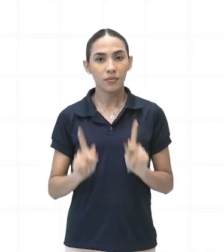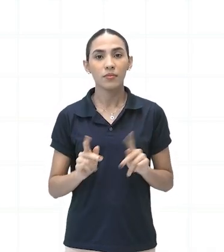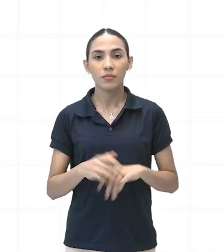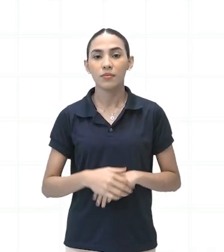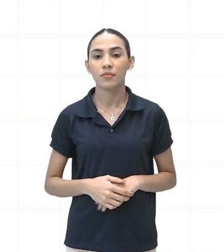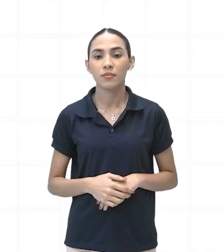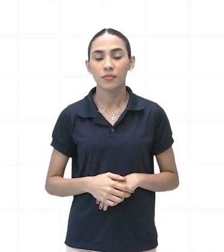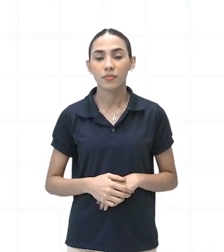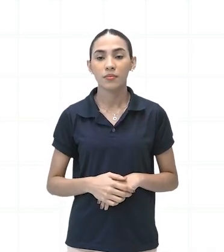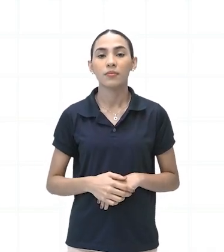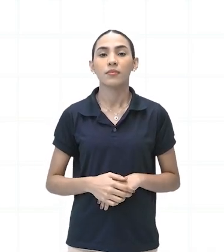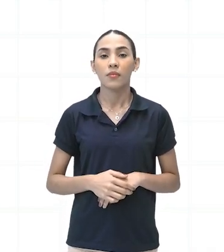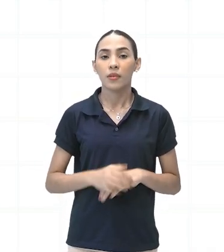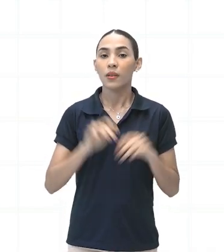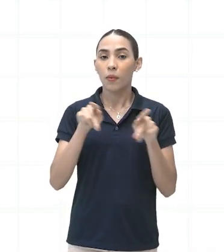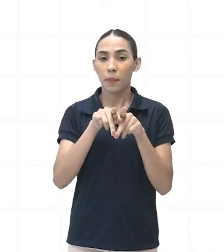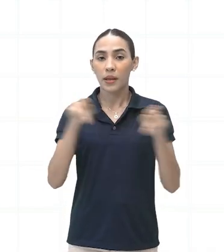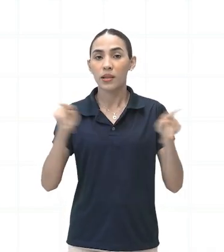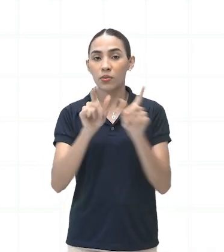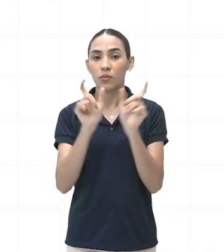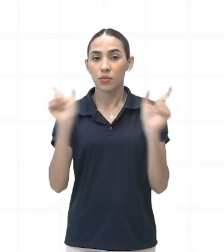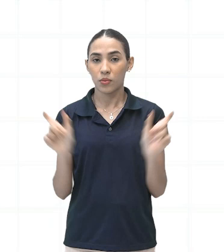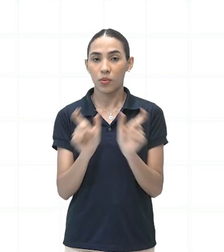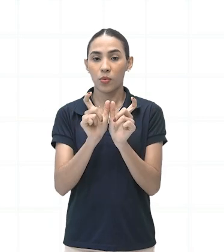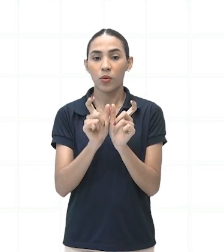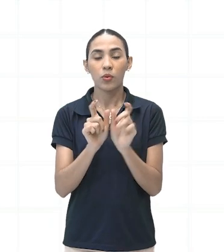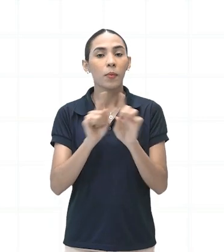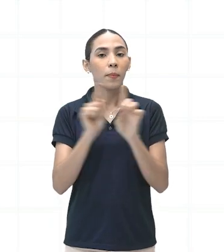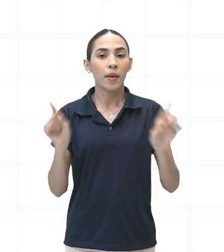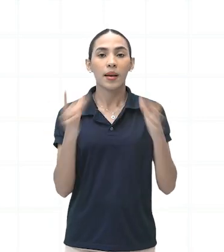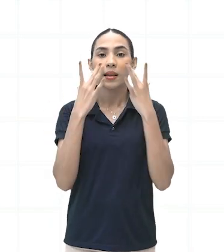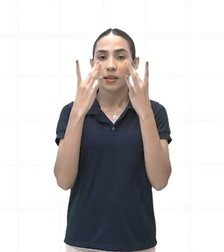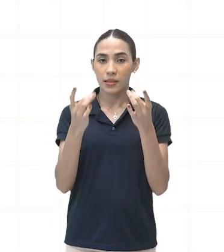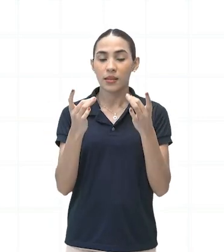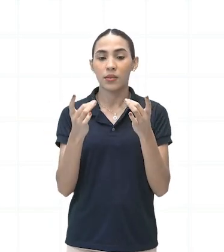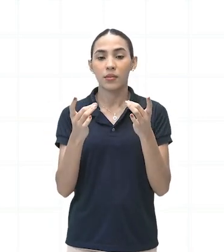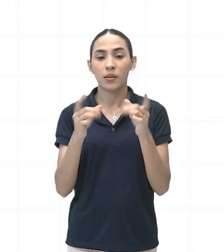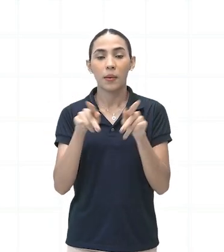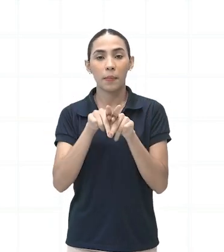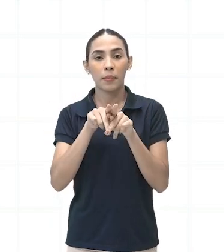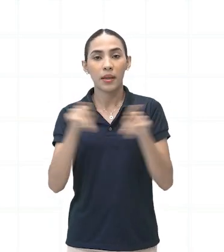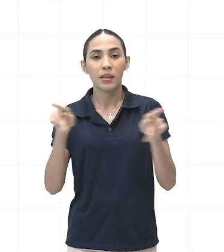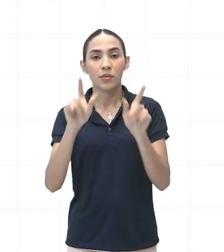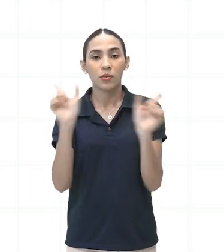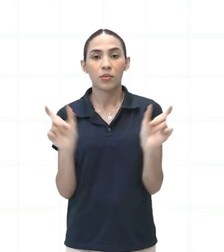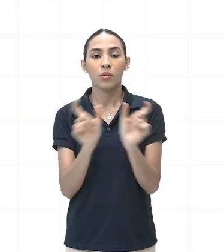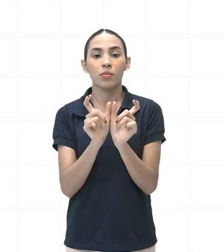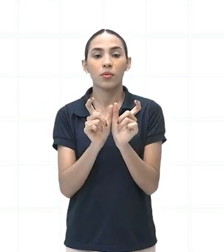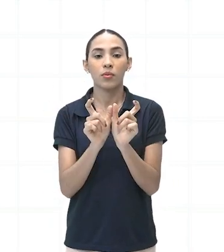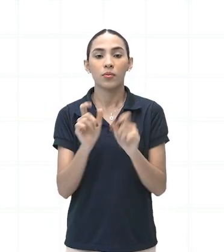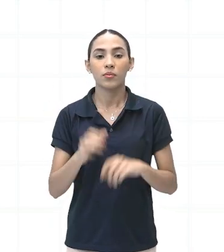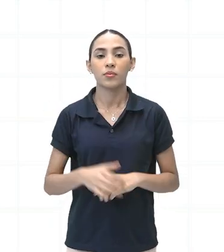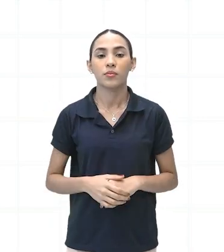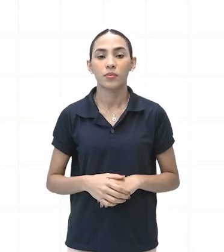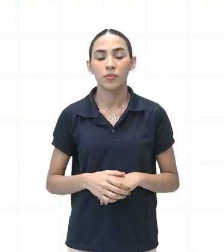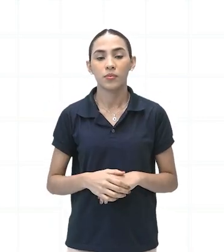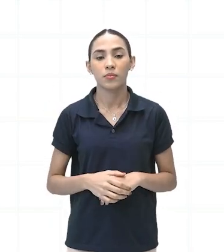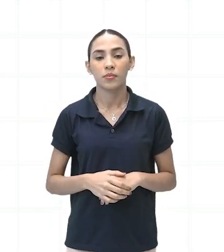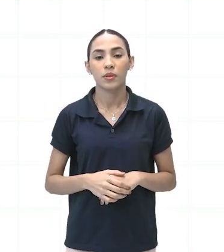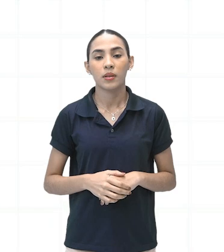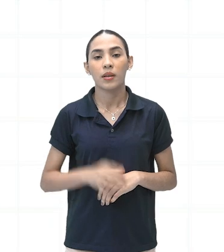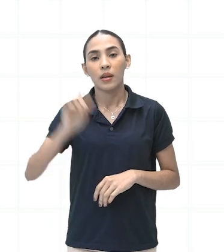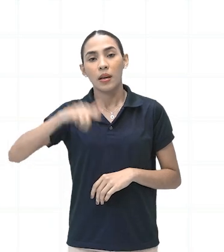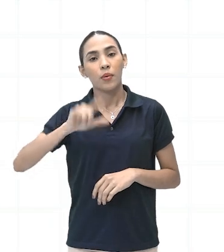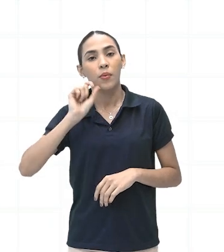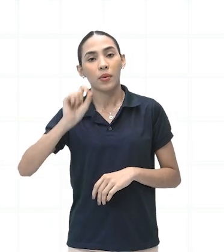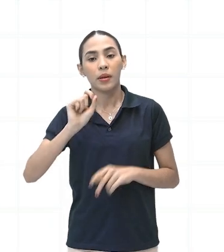certo? Um período composto. E observem que esse período composto aqui, pessoal, ele